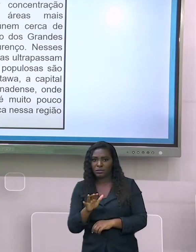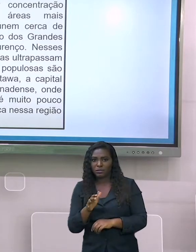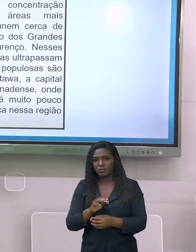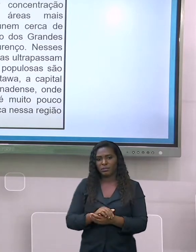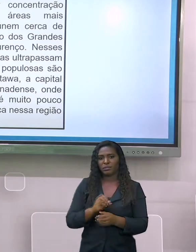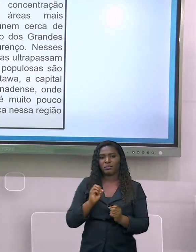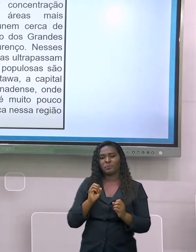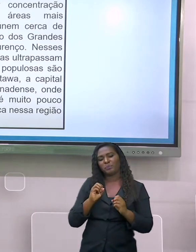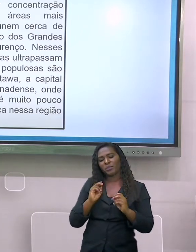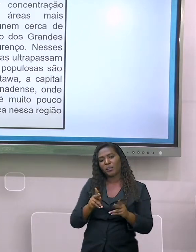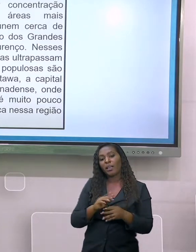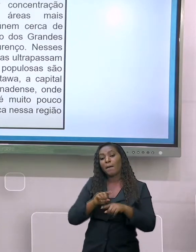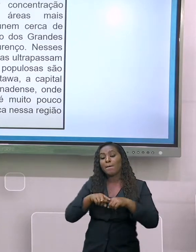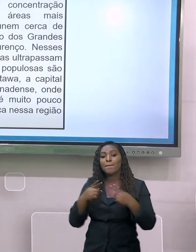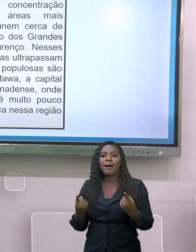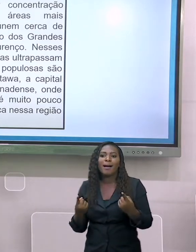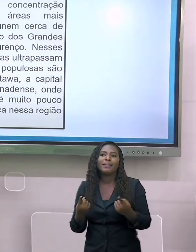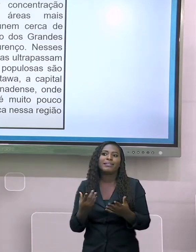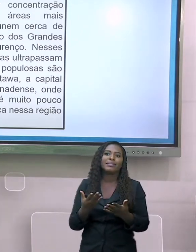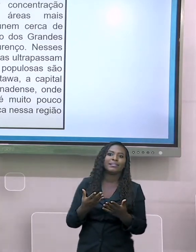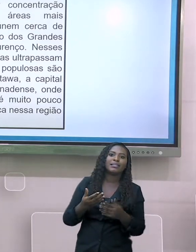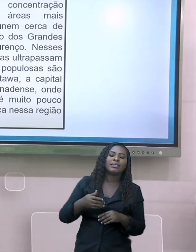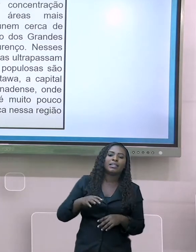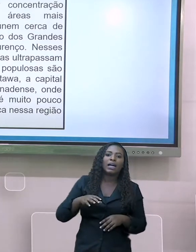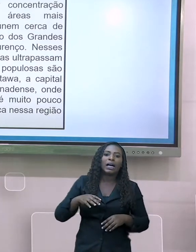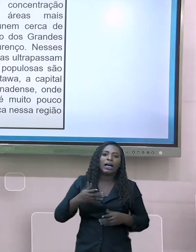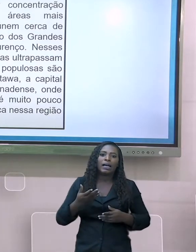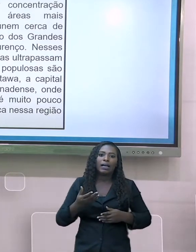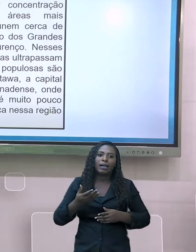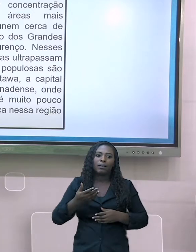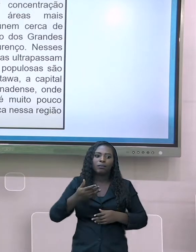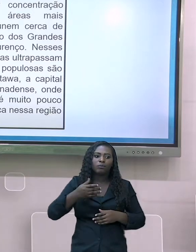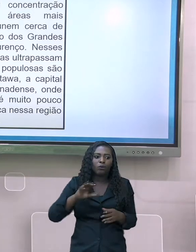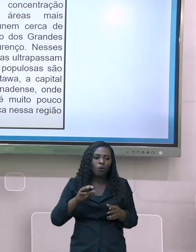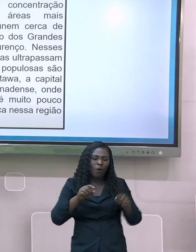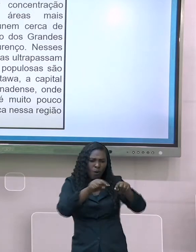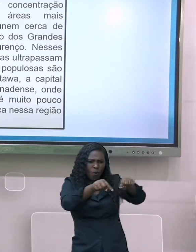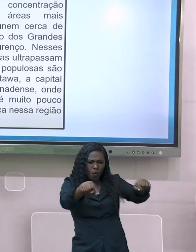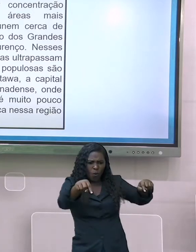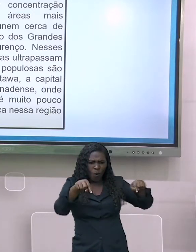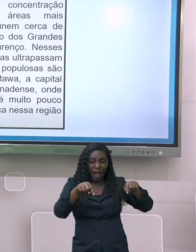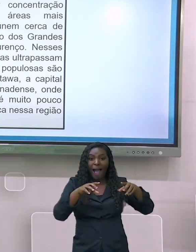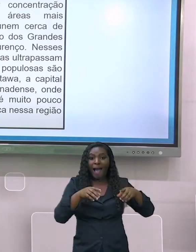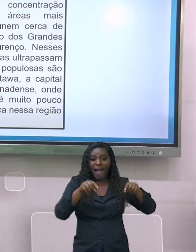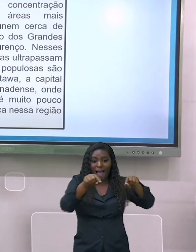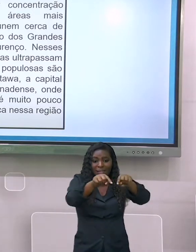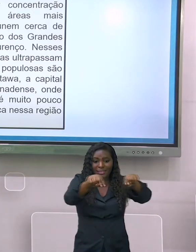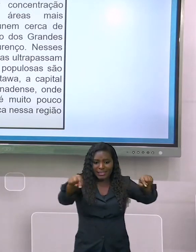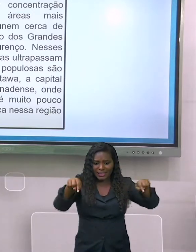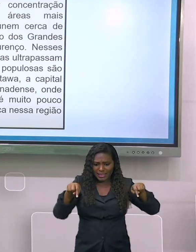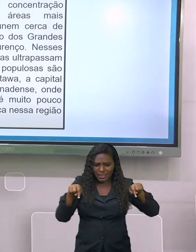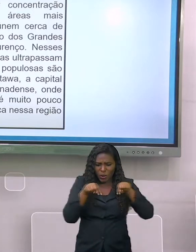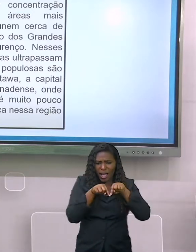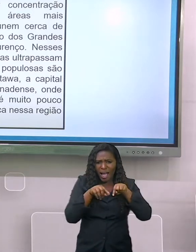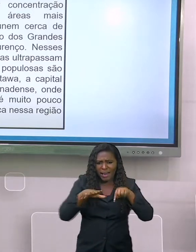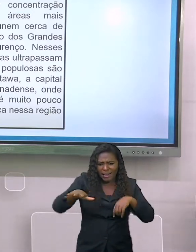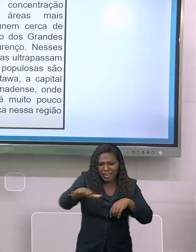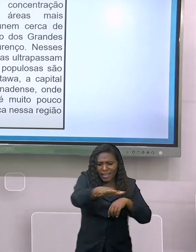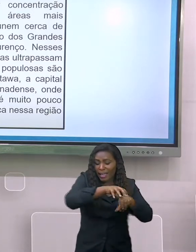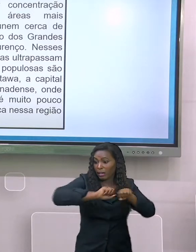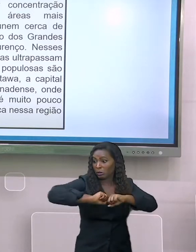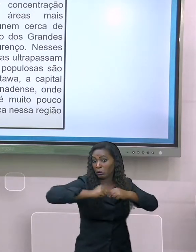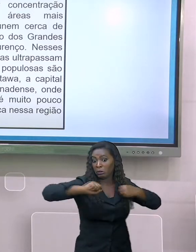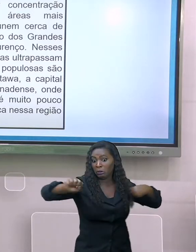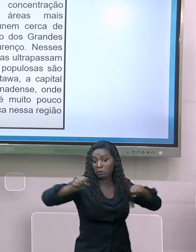habitantes. Isso porque o território é grande, mas o número da população também é grande. Porém, aqui no